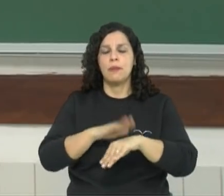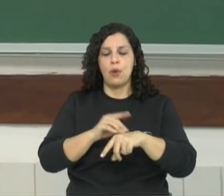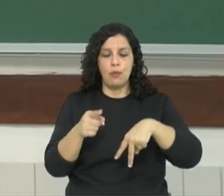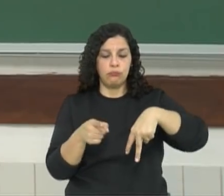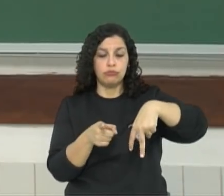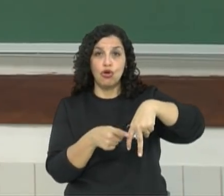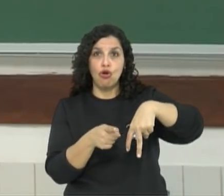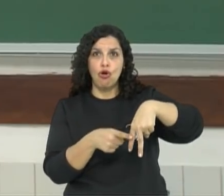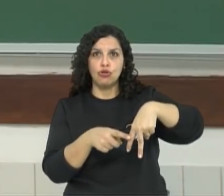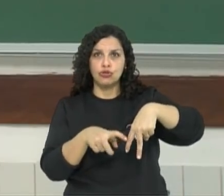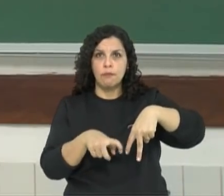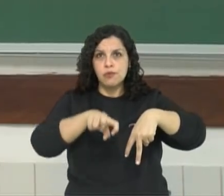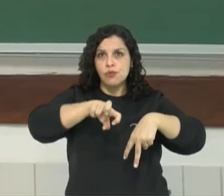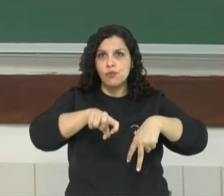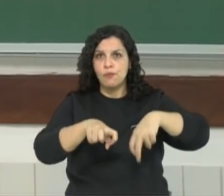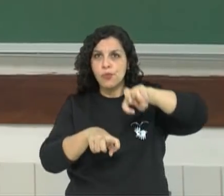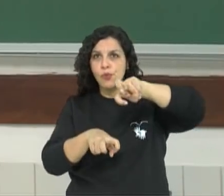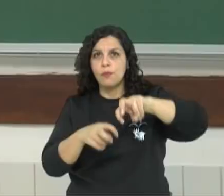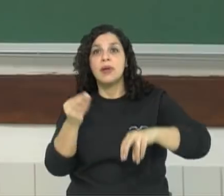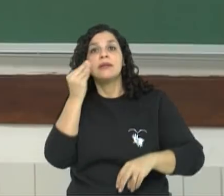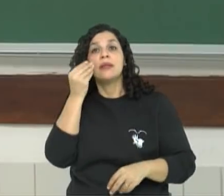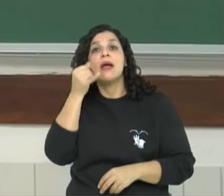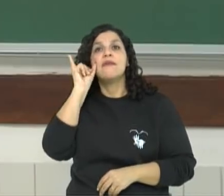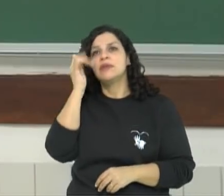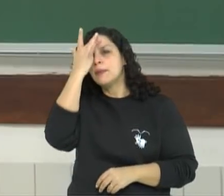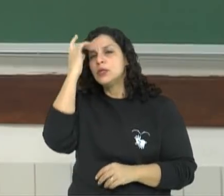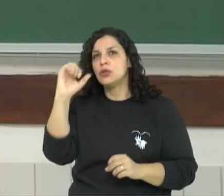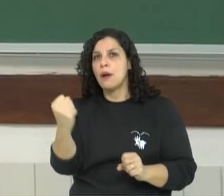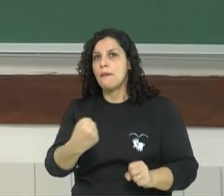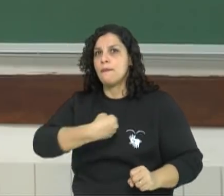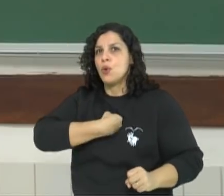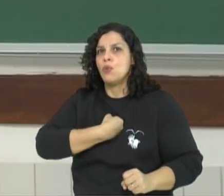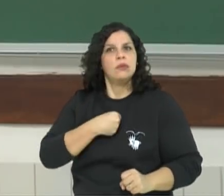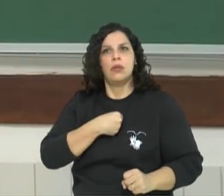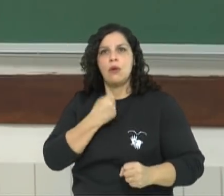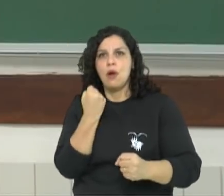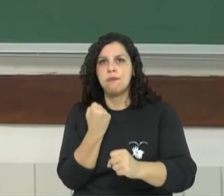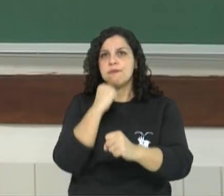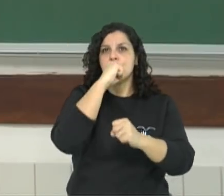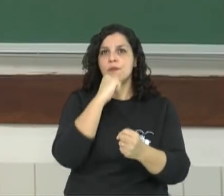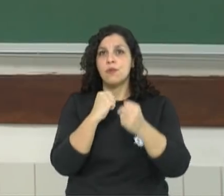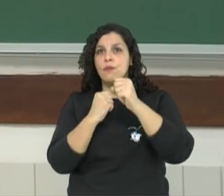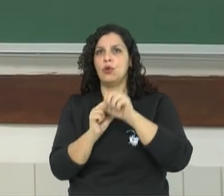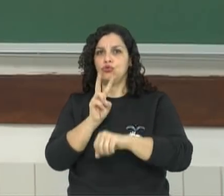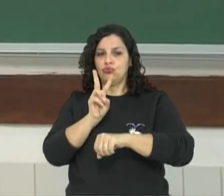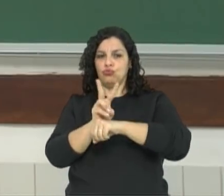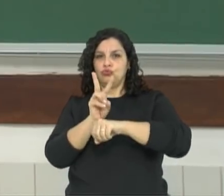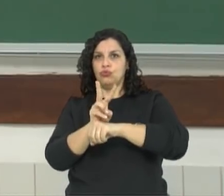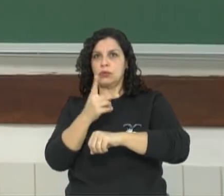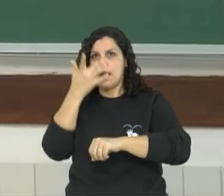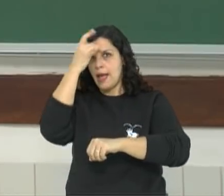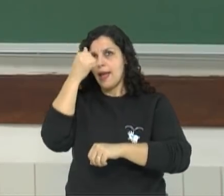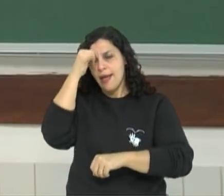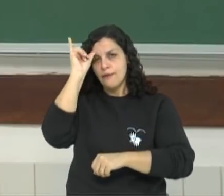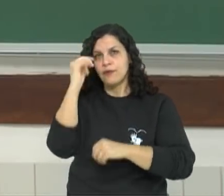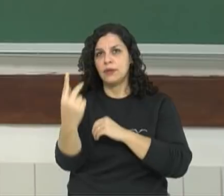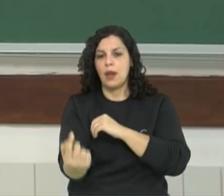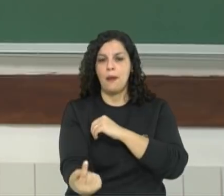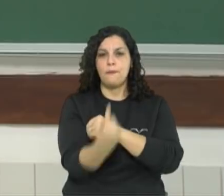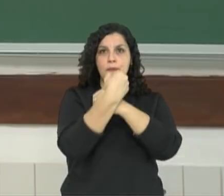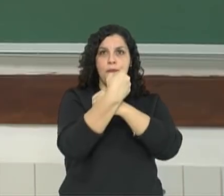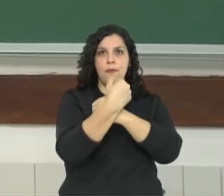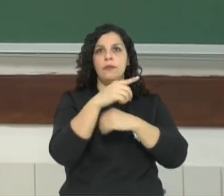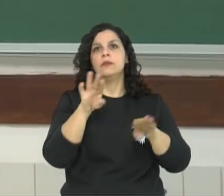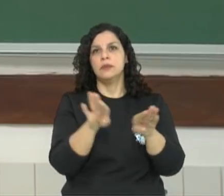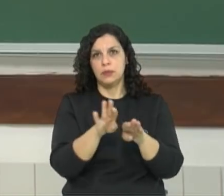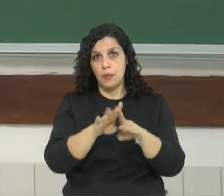para tentar bloquear o golpe do adversário, certo? Então, eu me proteger usando também os meus braços e as minhas